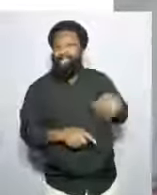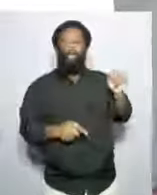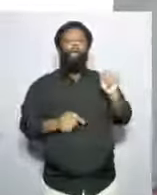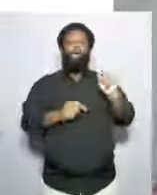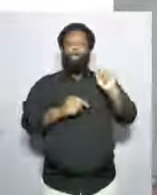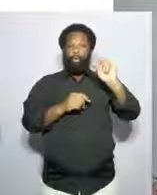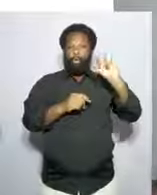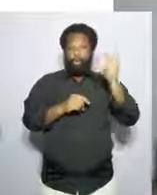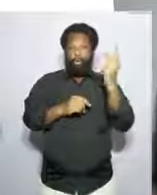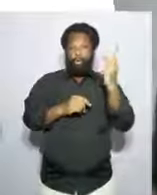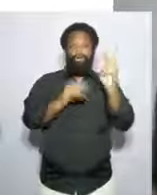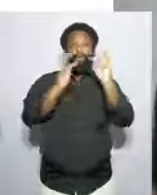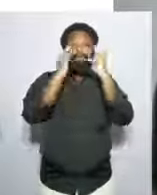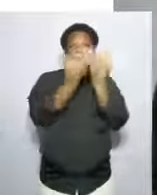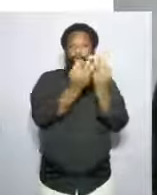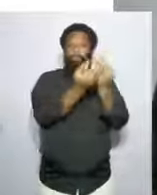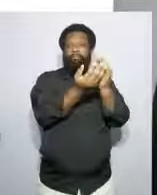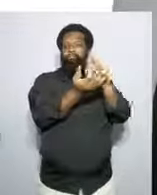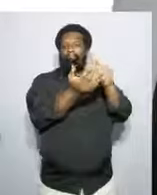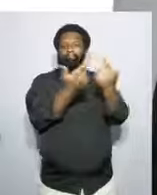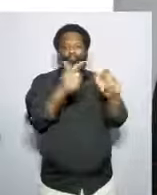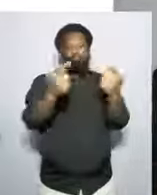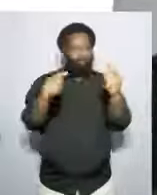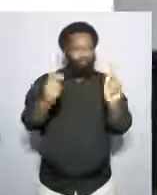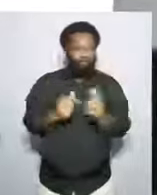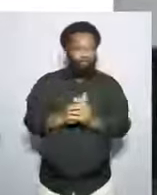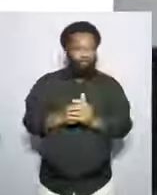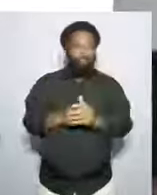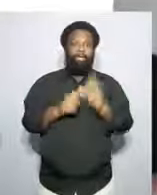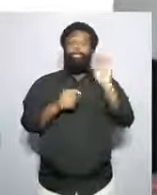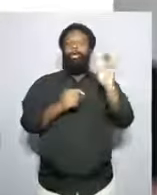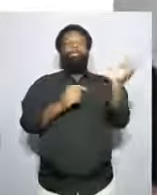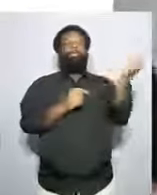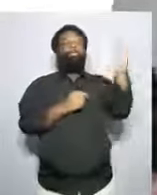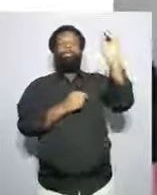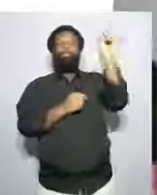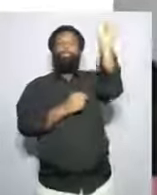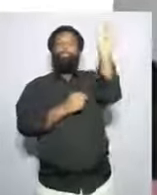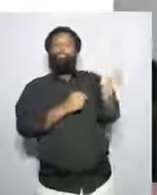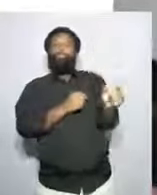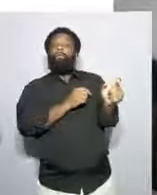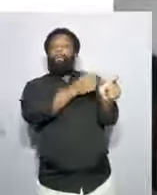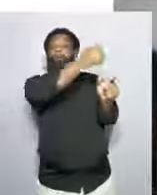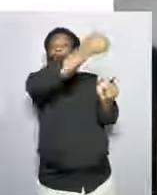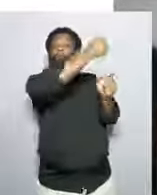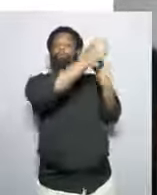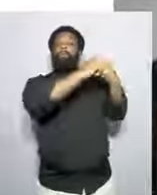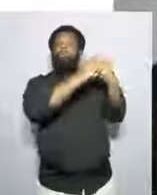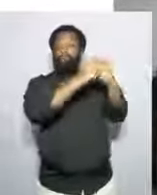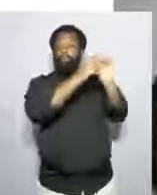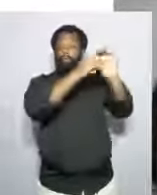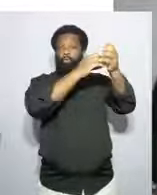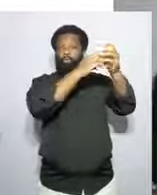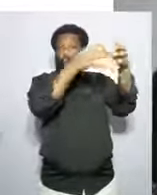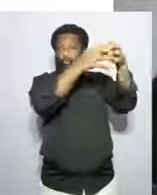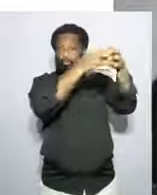não possui uma família. Tudo bem? Ele não tem família, ele só está localizado nesse